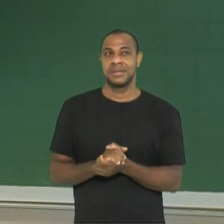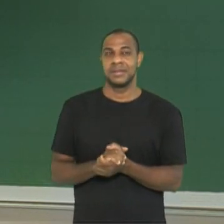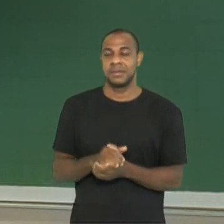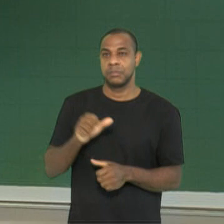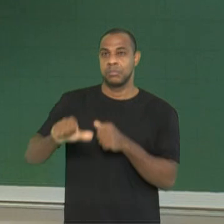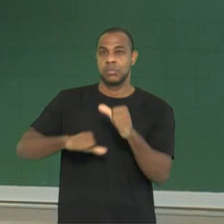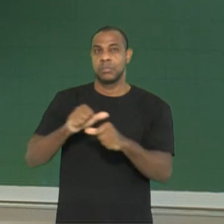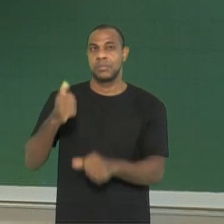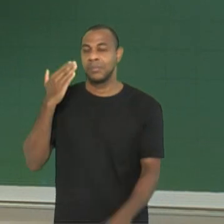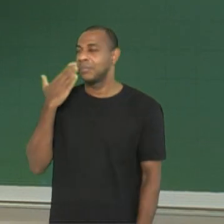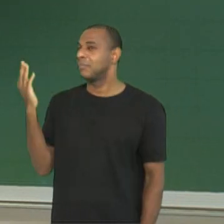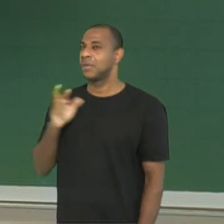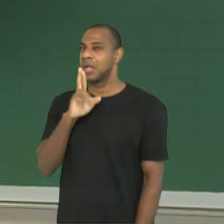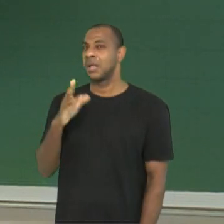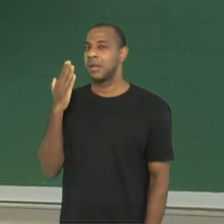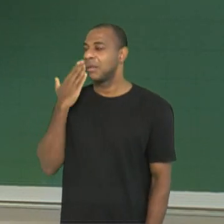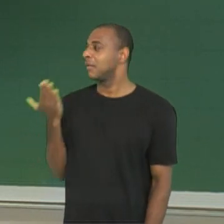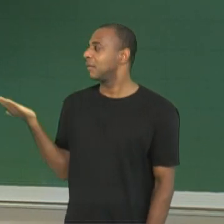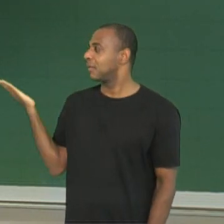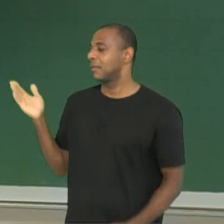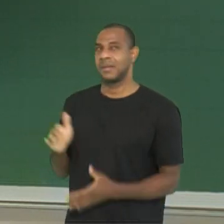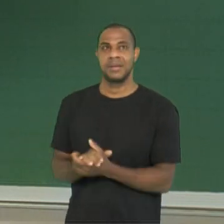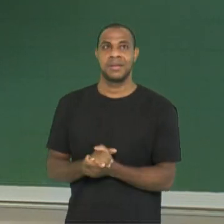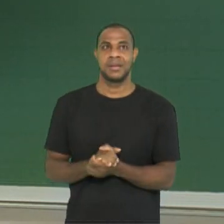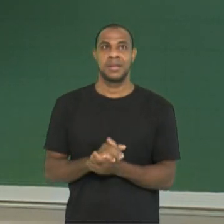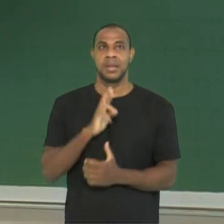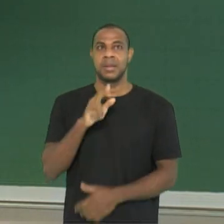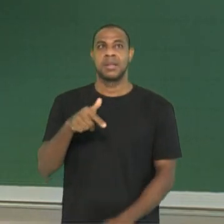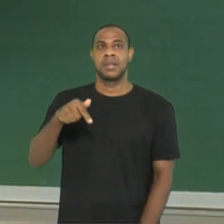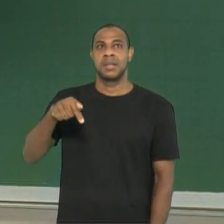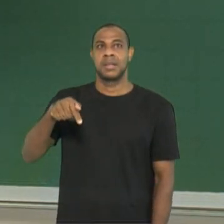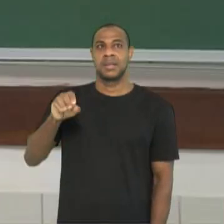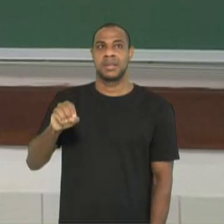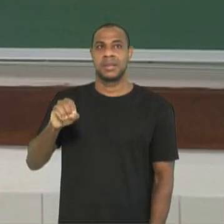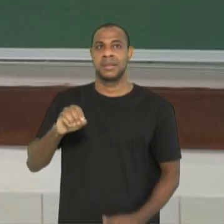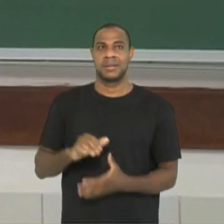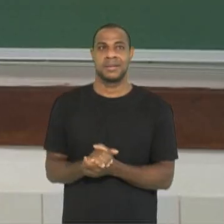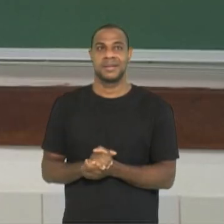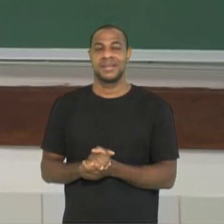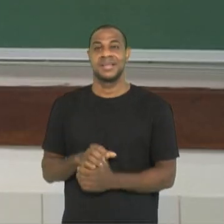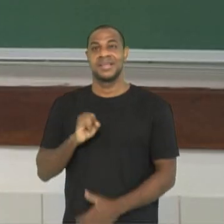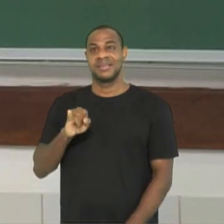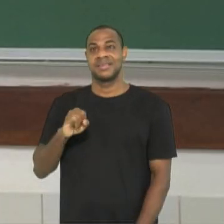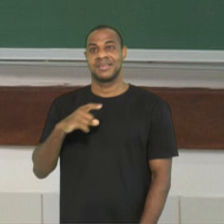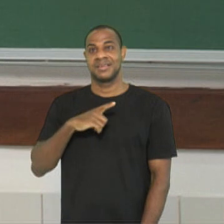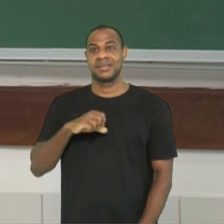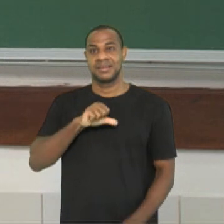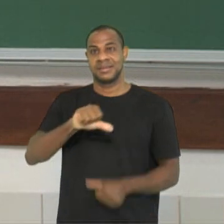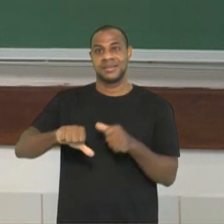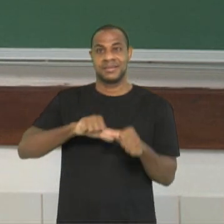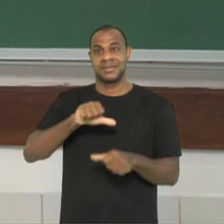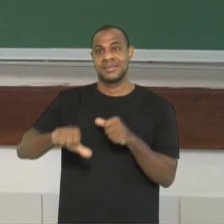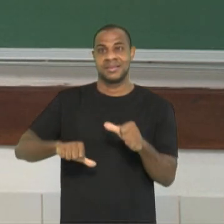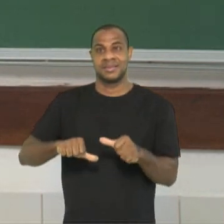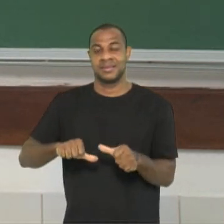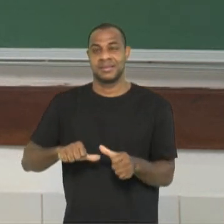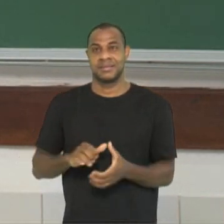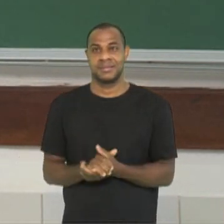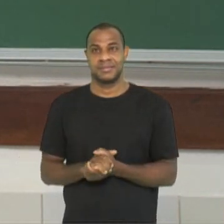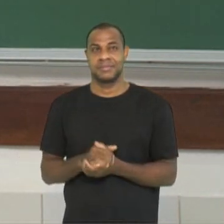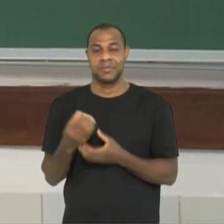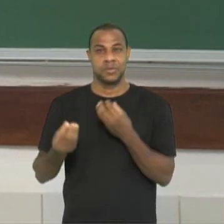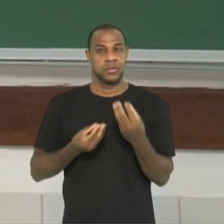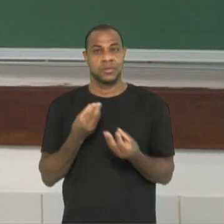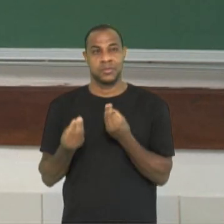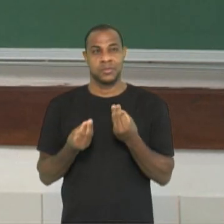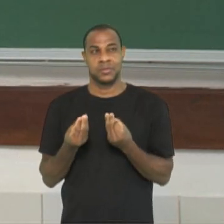o resultado também aparece em 70 quilômetros. Caso você não tivesse transformado esse número, que estava em centímetros, em